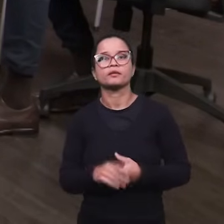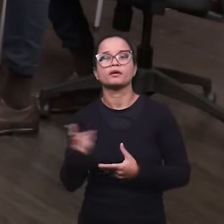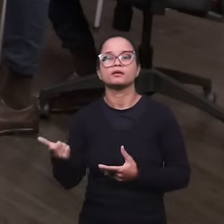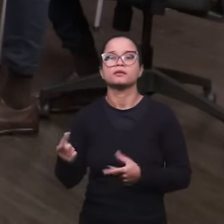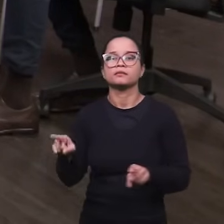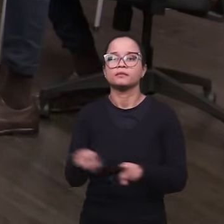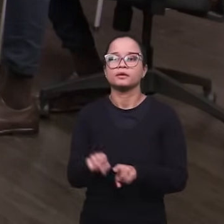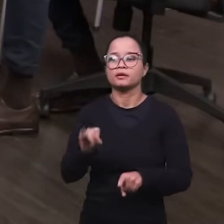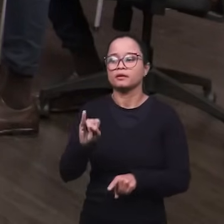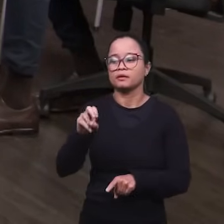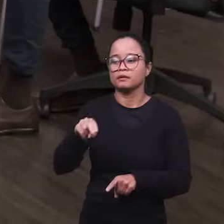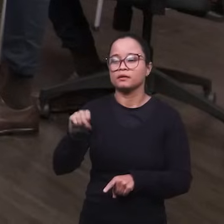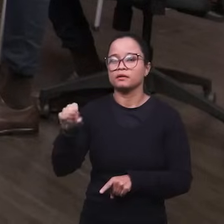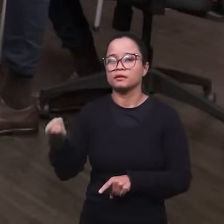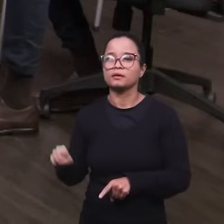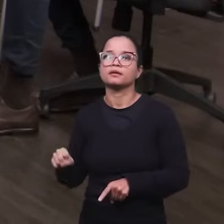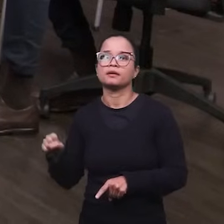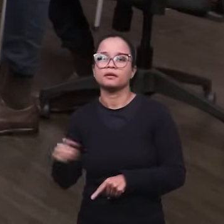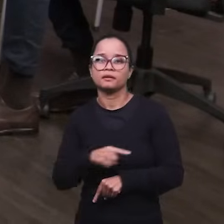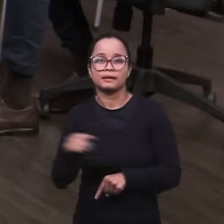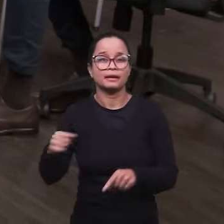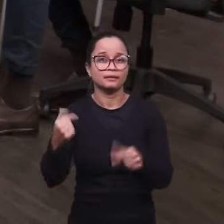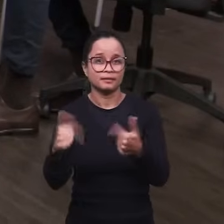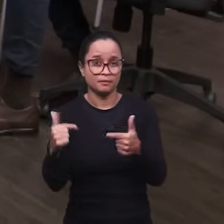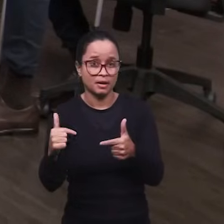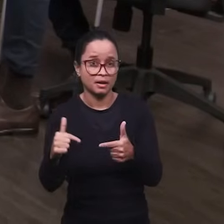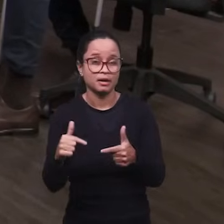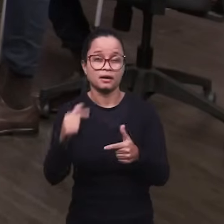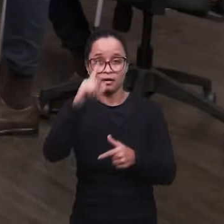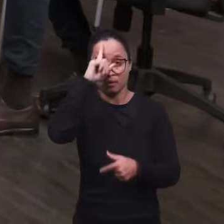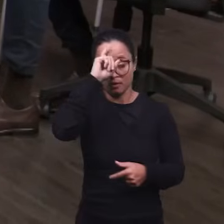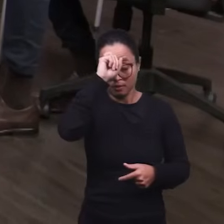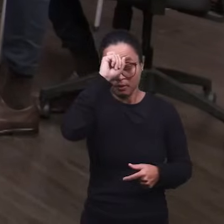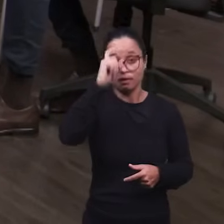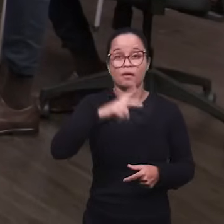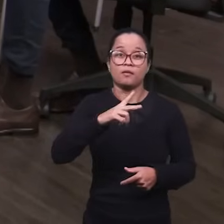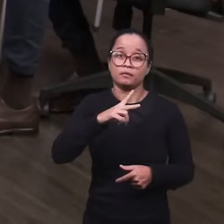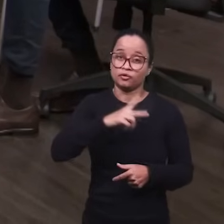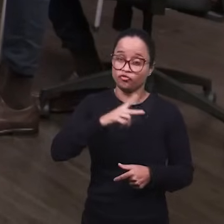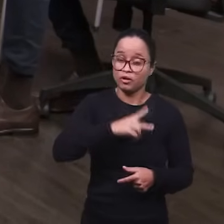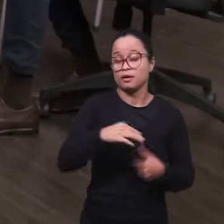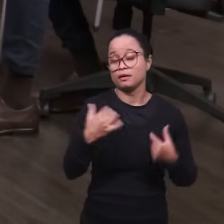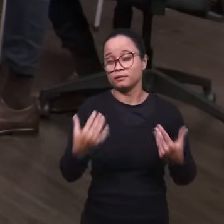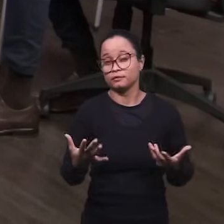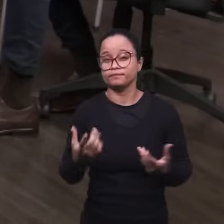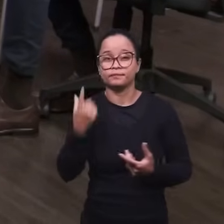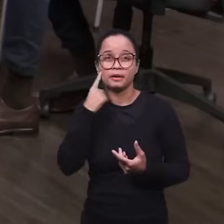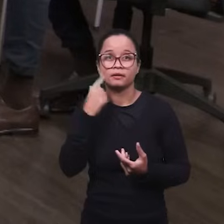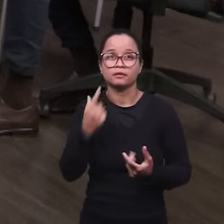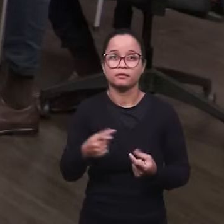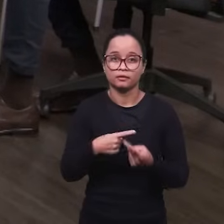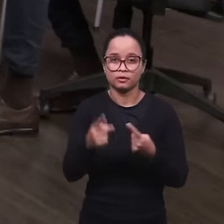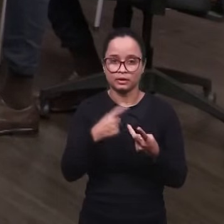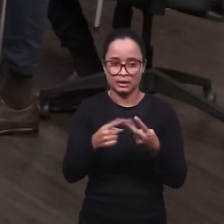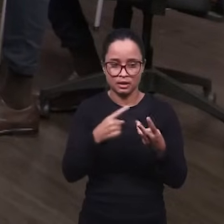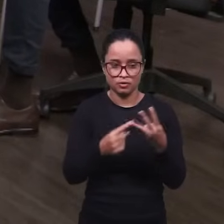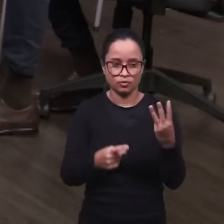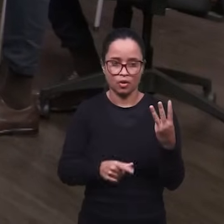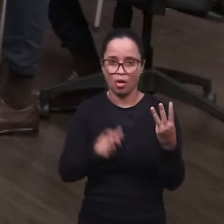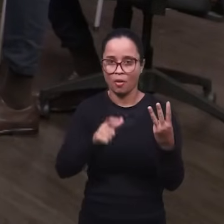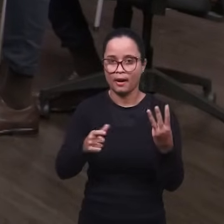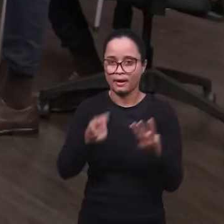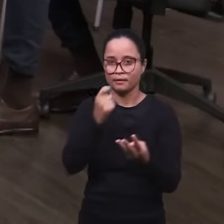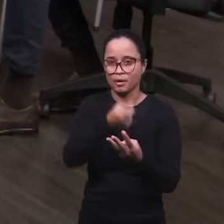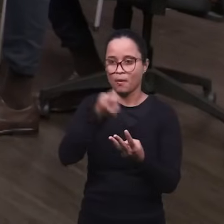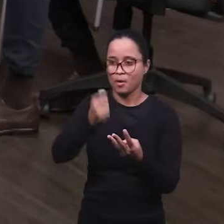ele dá plantão, trabalha, atende em consultório, trabalha em hospital de rede privada. Então, olha só, ele contribui para 3